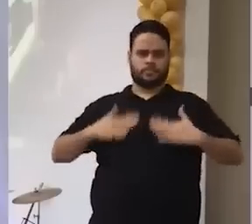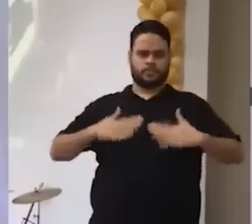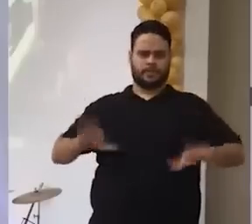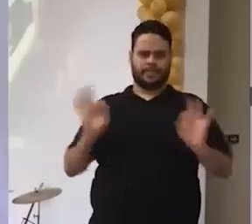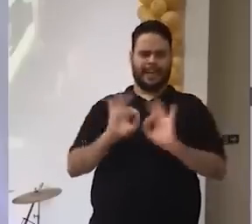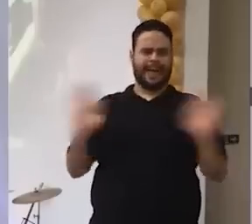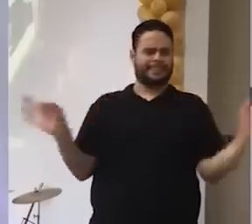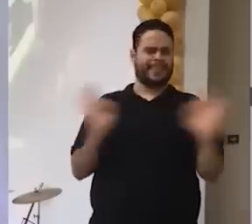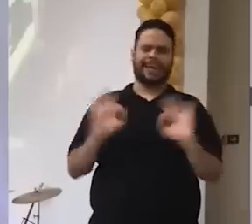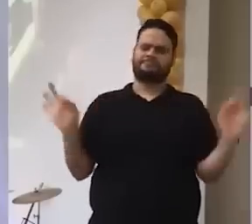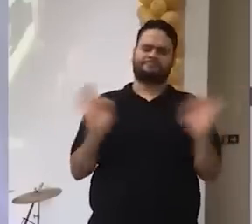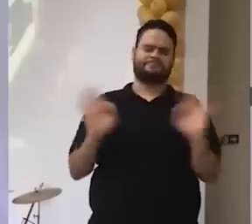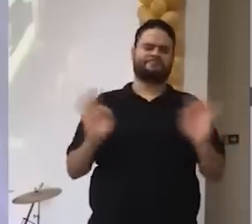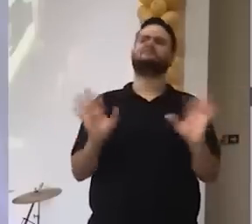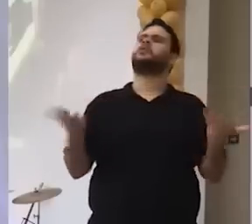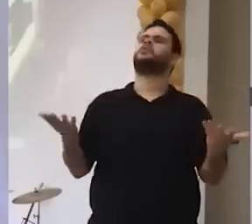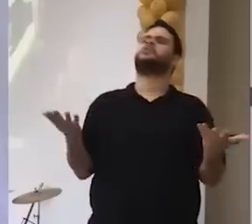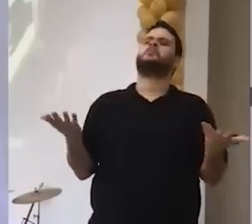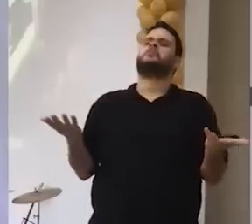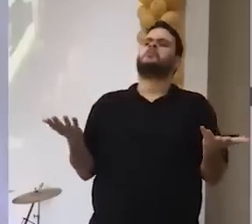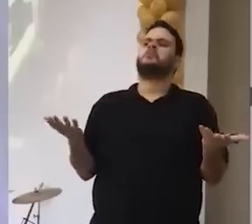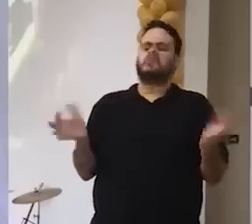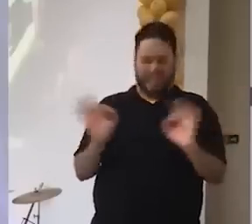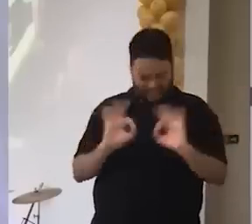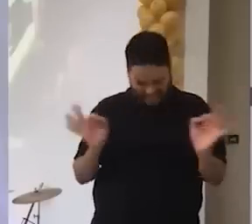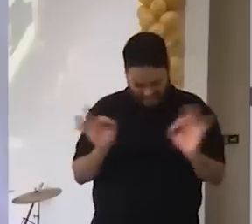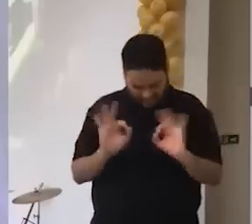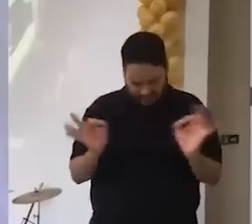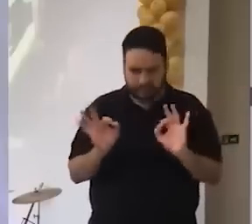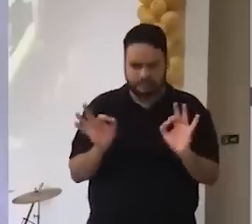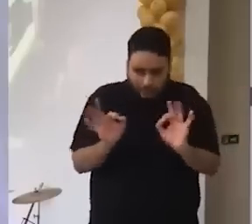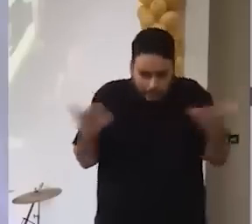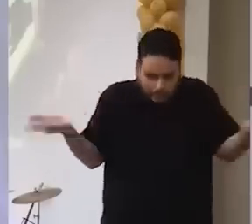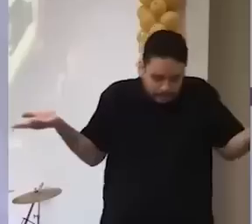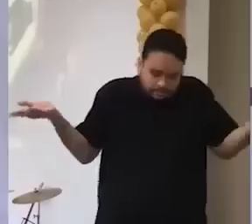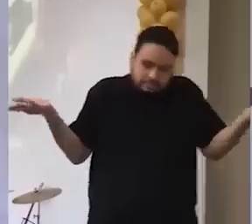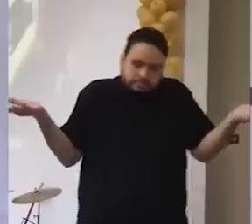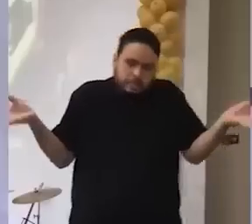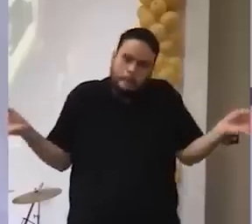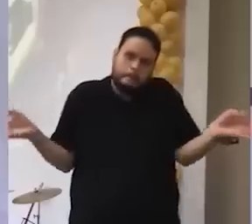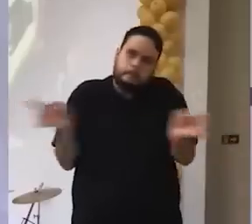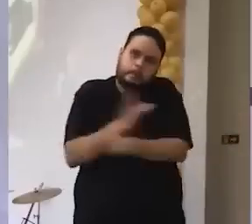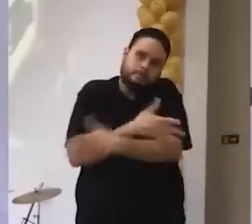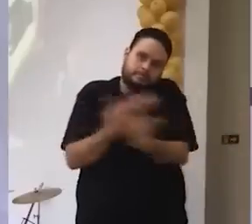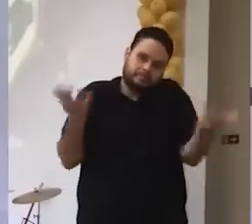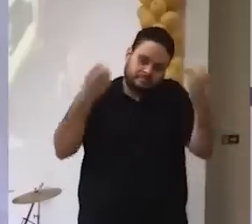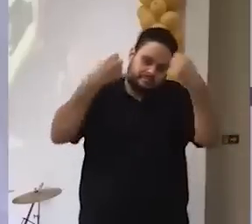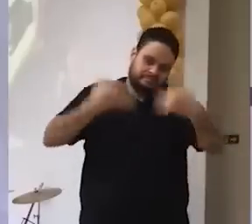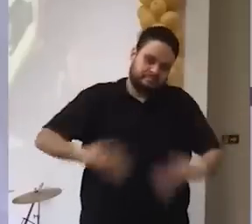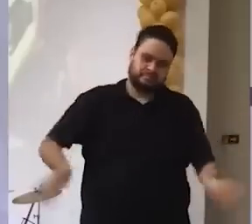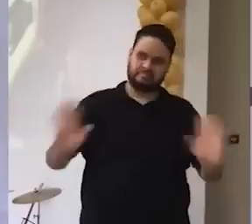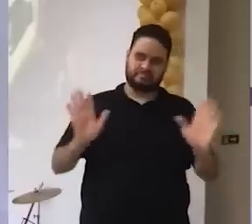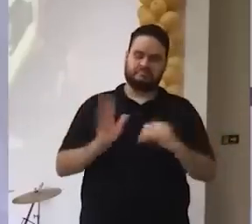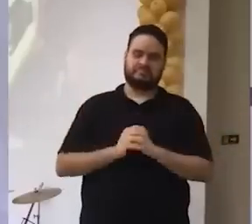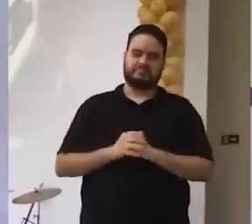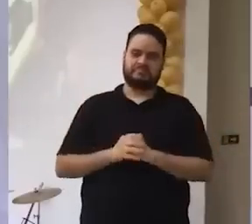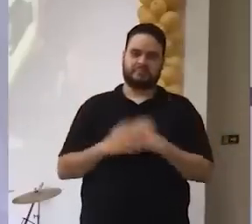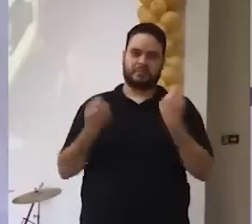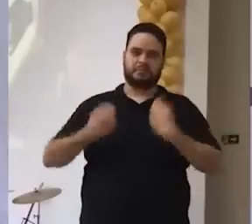coisa alguma. E o que é coisa alguma? É coisa alguma, pronto, não precisa explicar não, não precisa botar a legenda não.